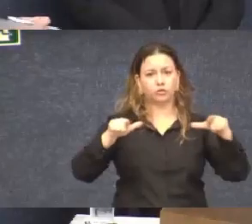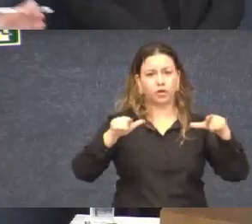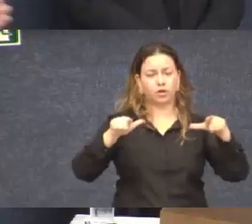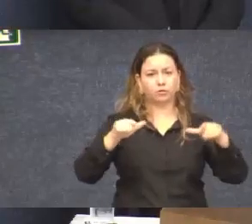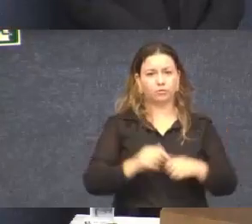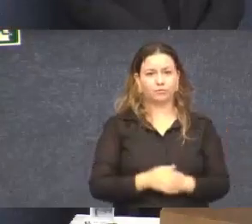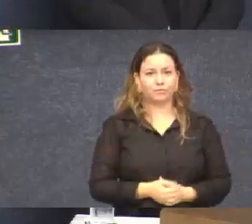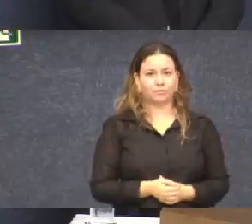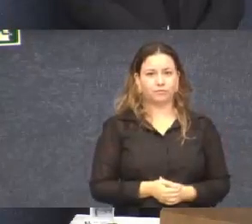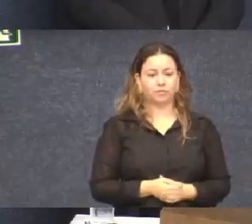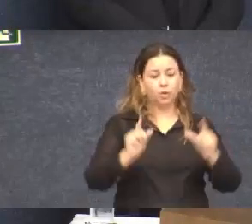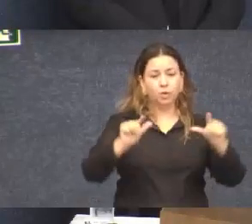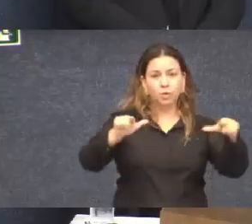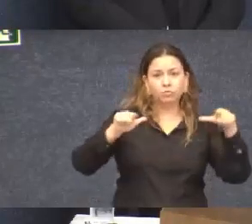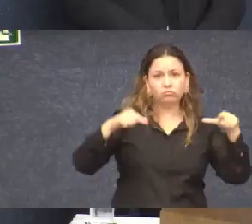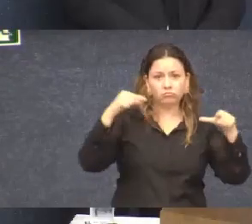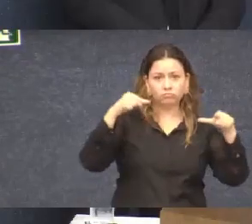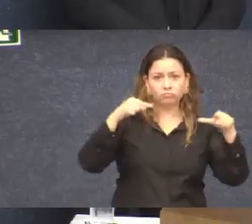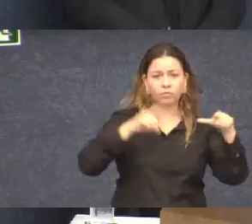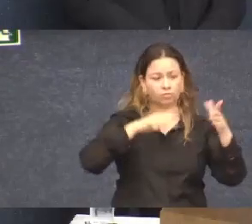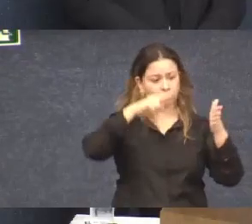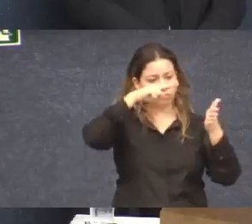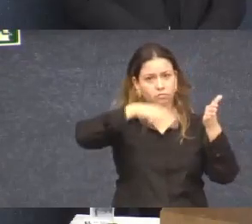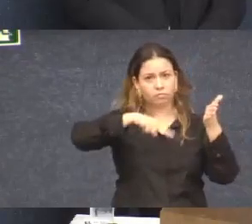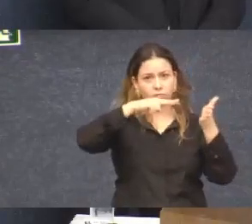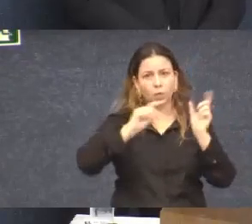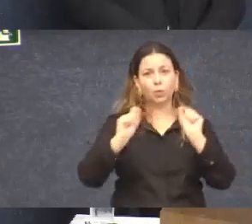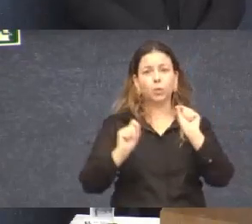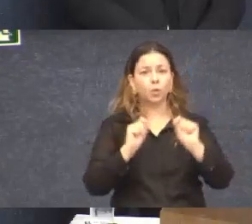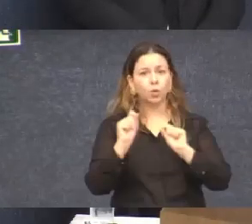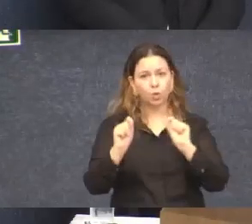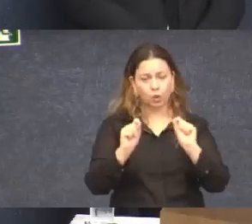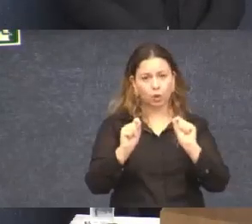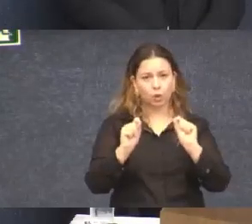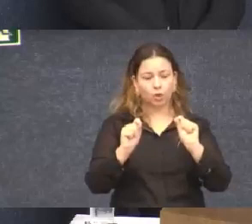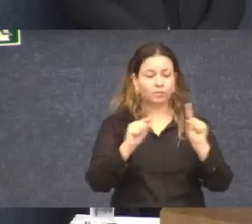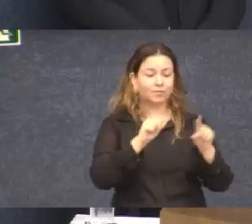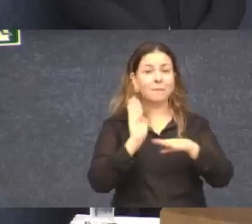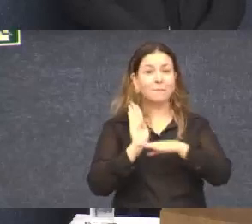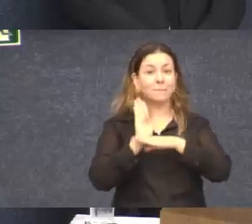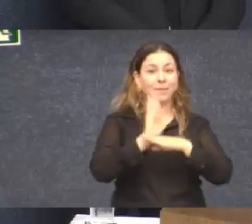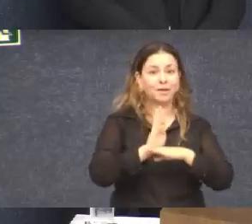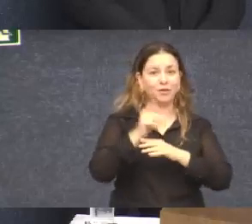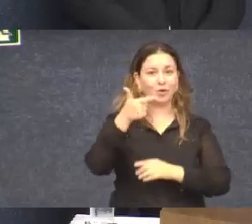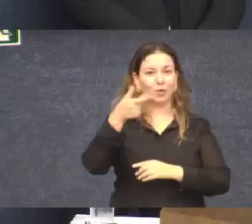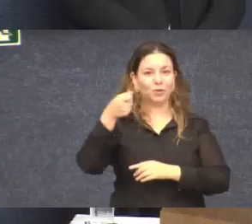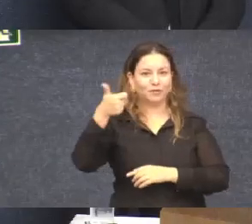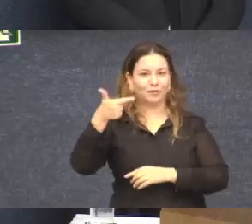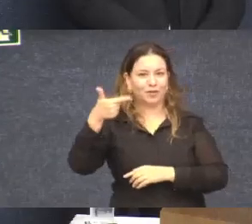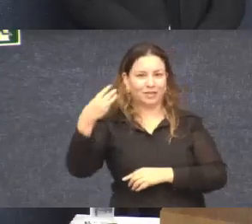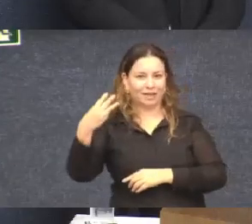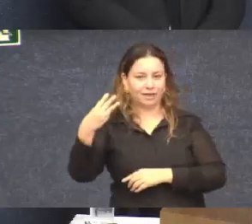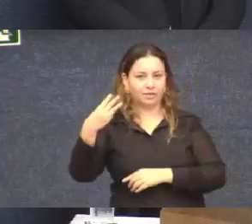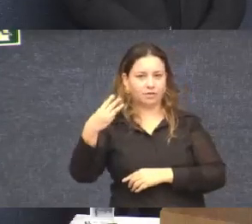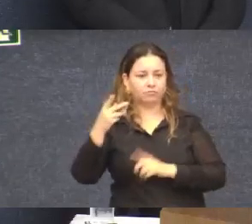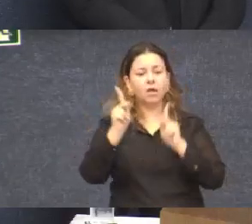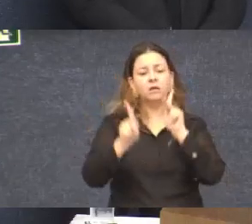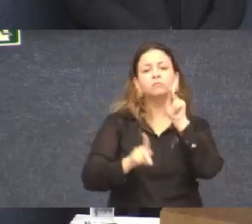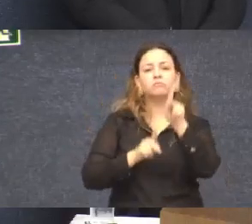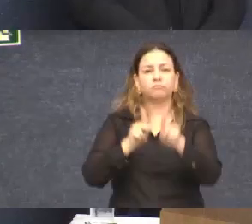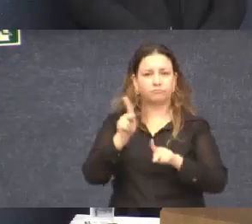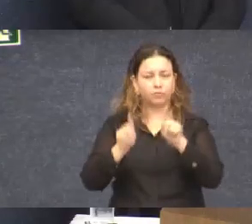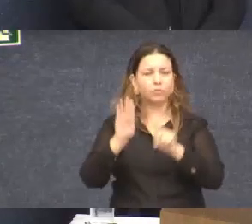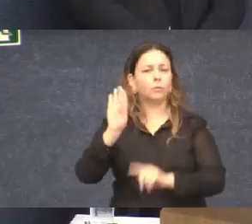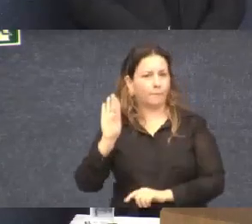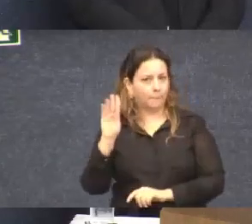certificados. Os certificados contêm os seguintes dizeres: Benfeitor 2023. O povo de